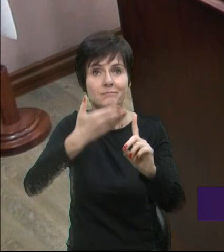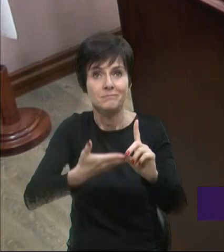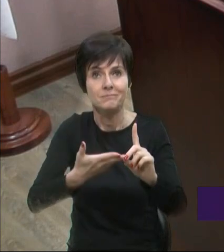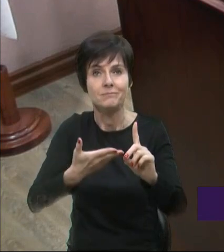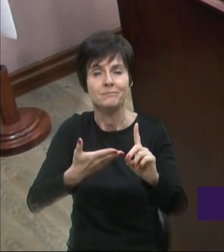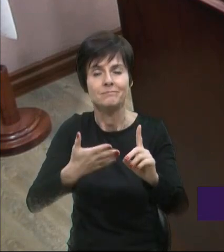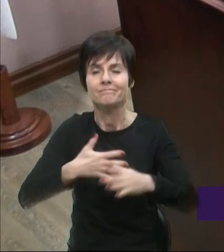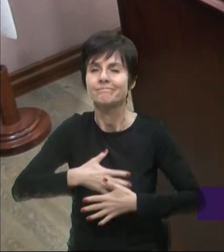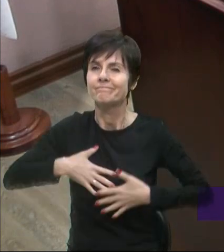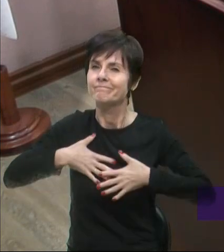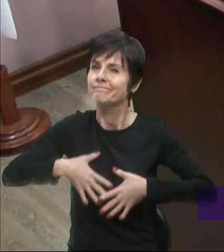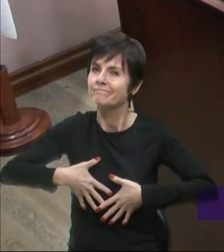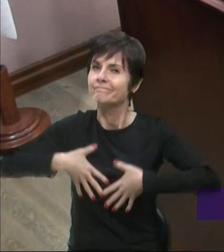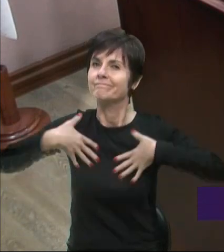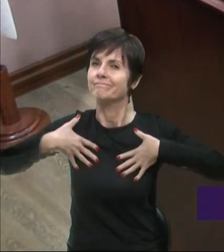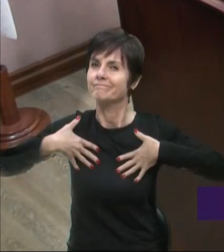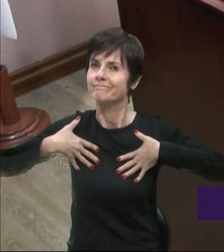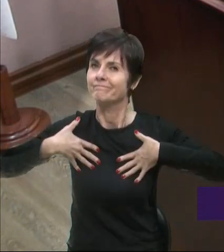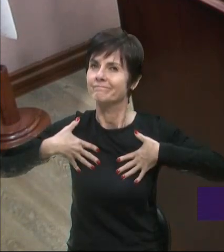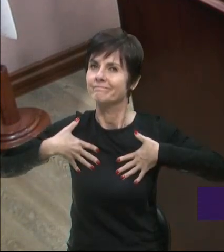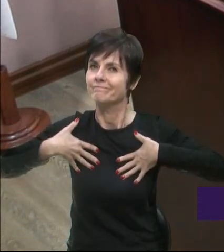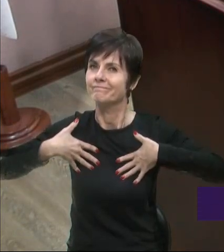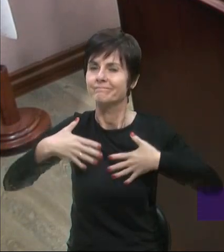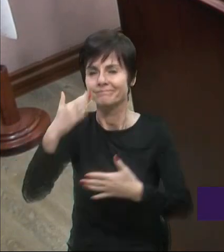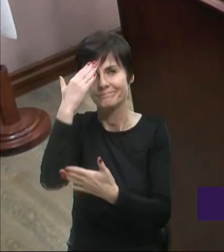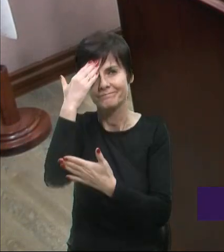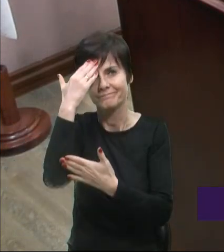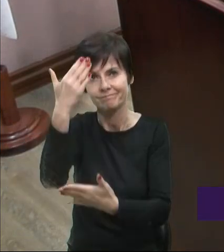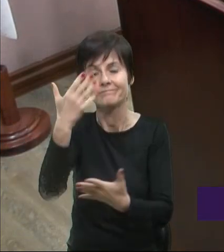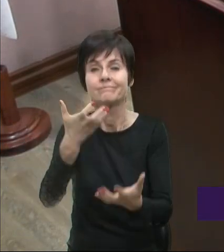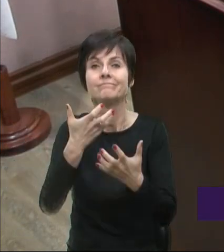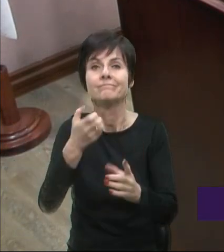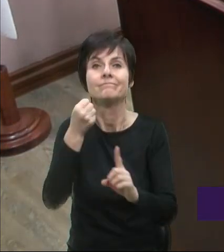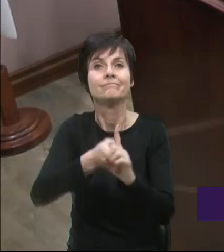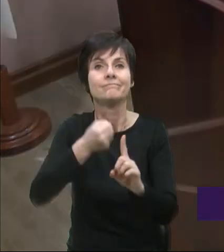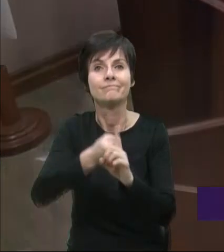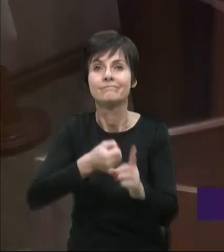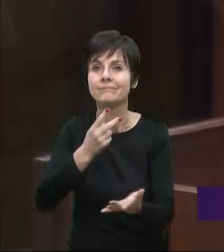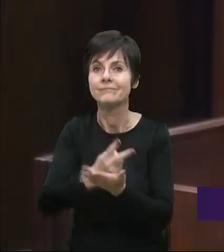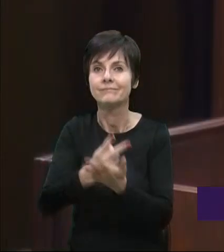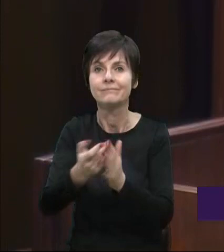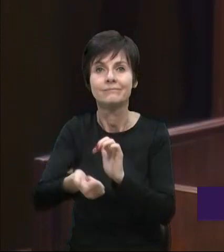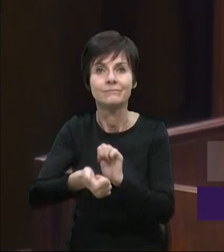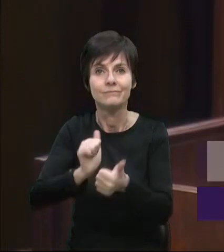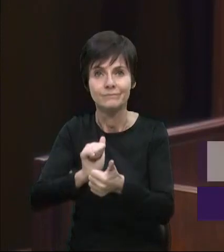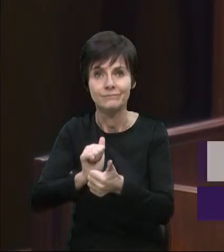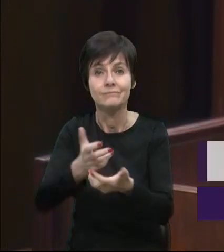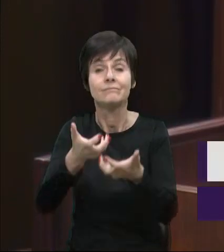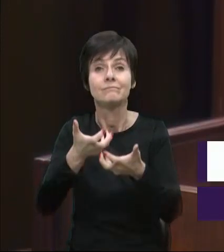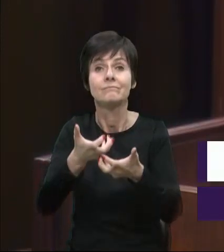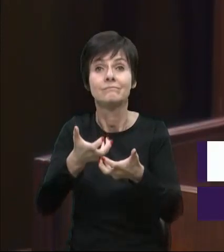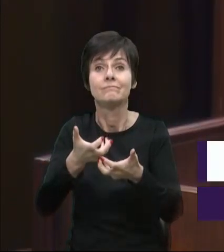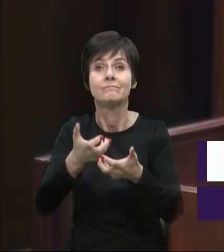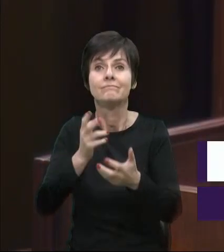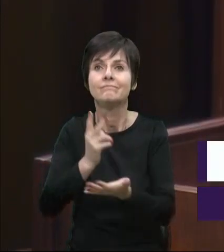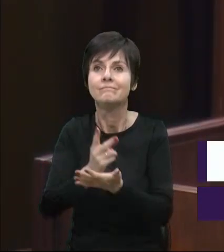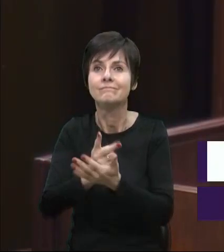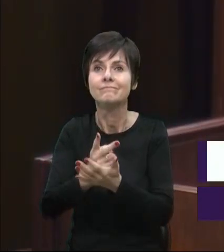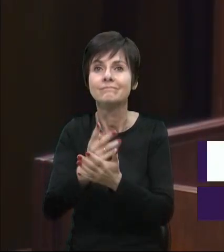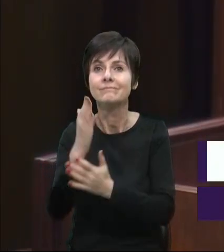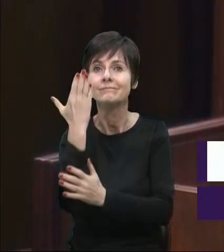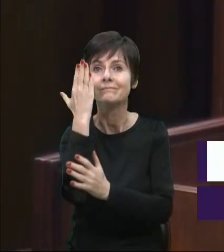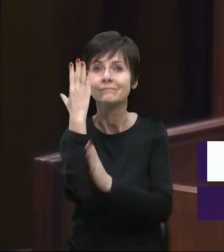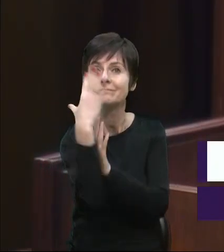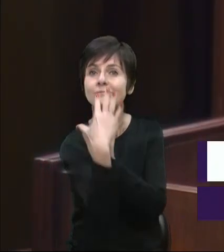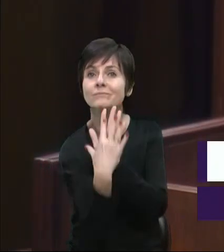muito satisfatório, é gratificante. E a gente quer lutar sempre pelo esporte, a gente quer sempre ser o espelho de